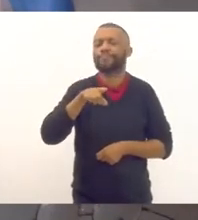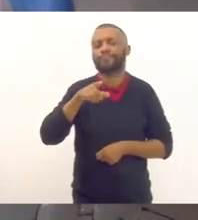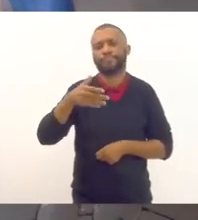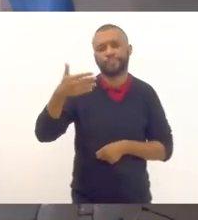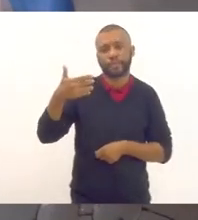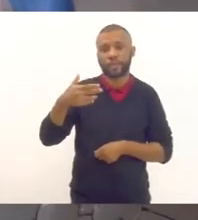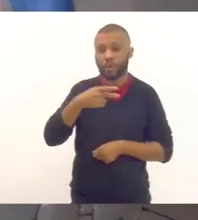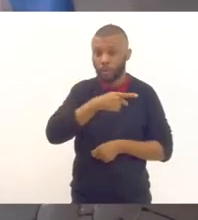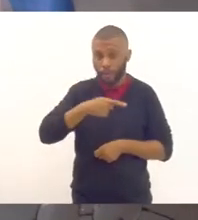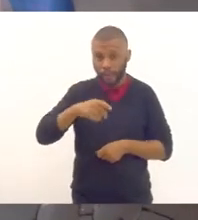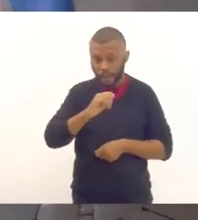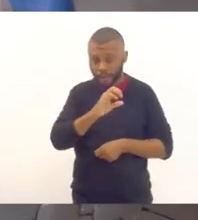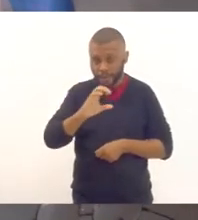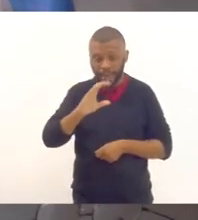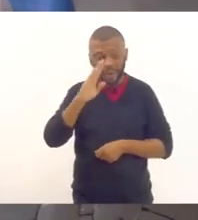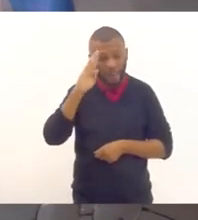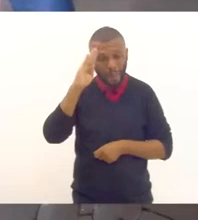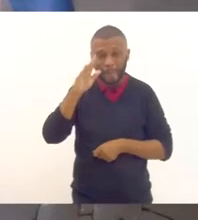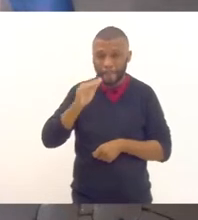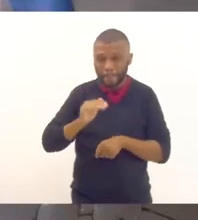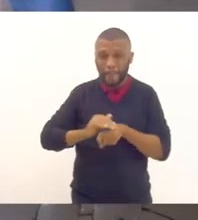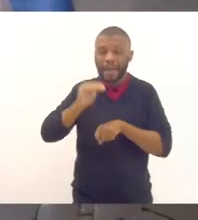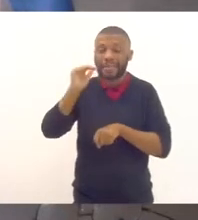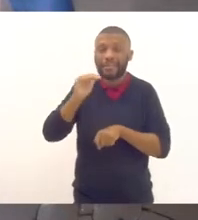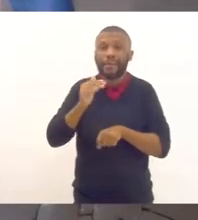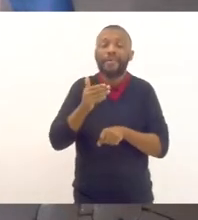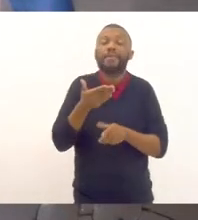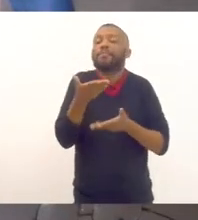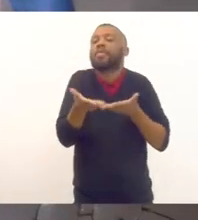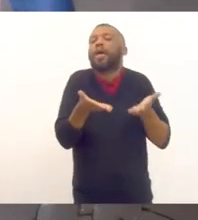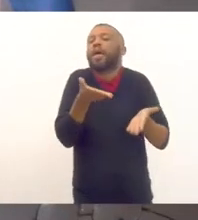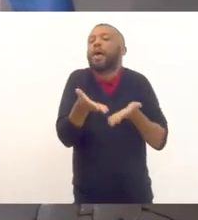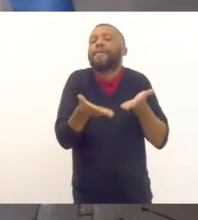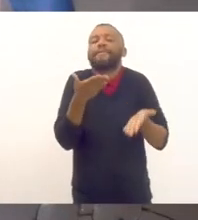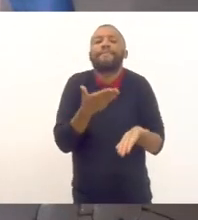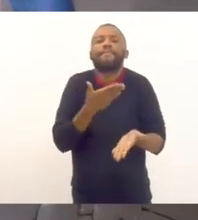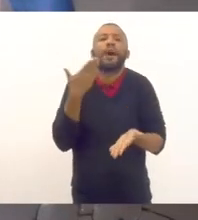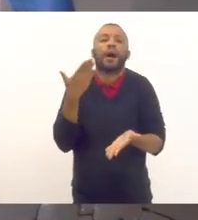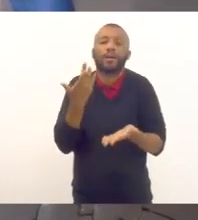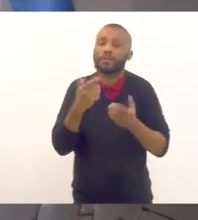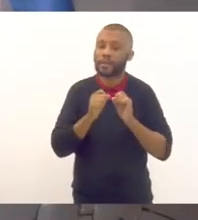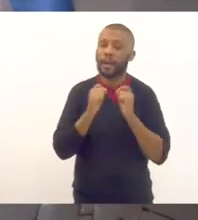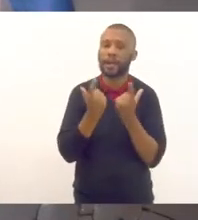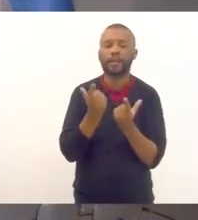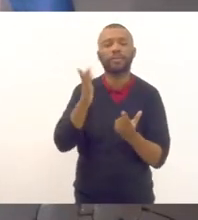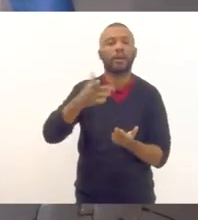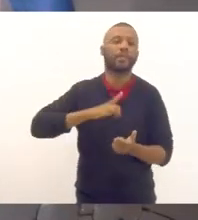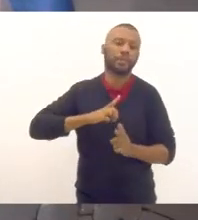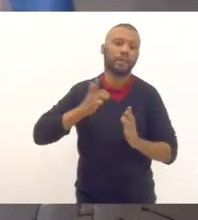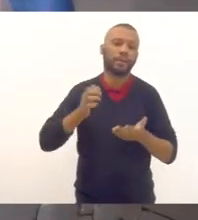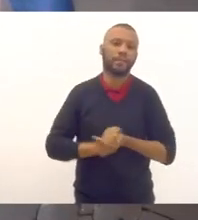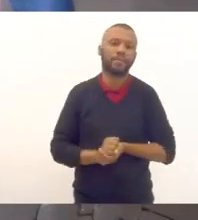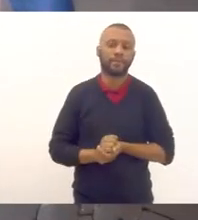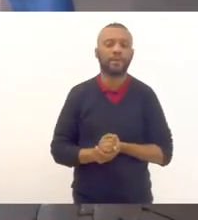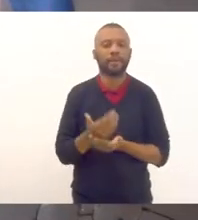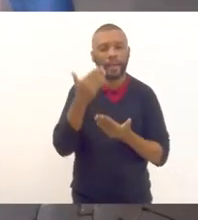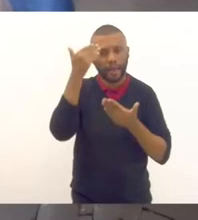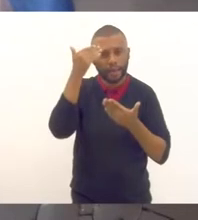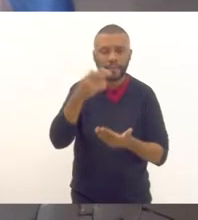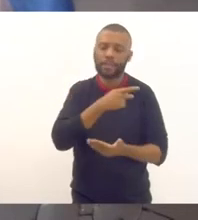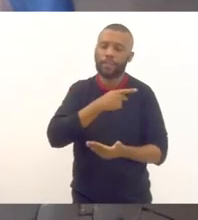André Siciliano, o presidente de mais fácil acesso que essa casa já teve, e agradecer também ao nosso